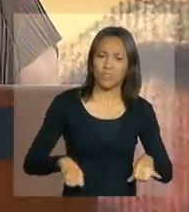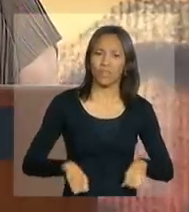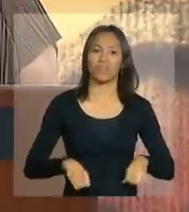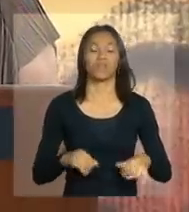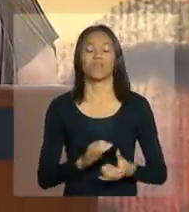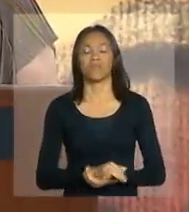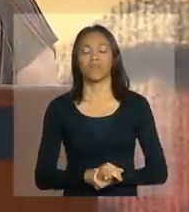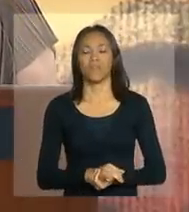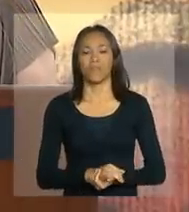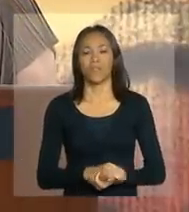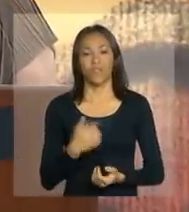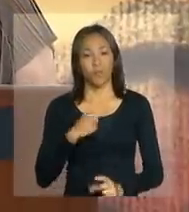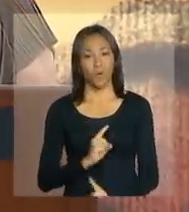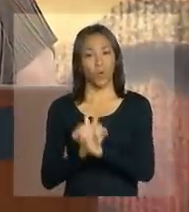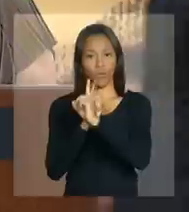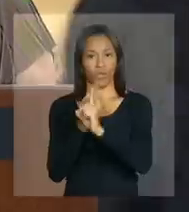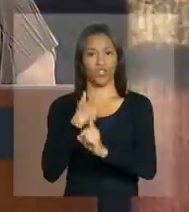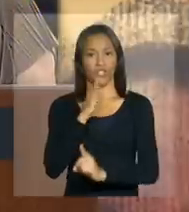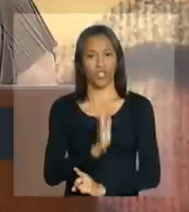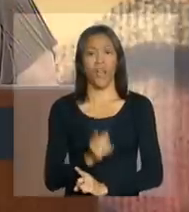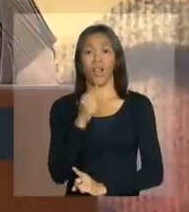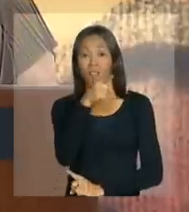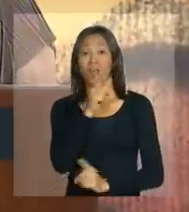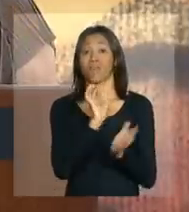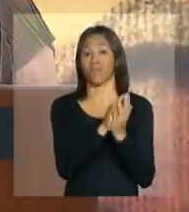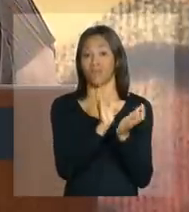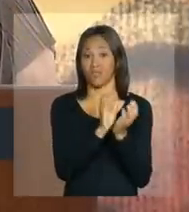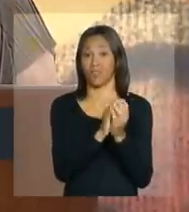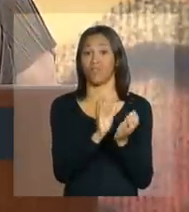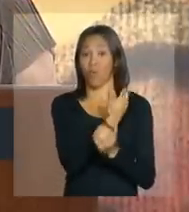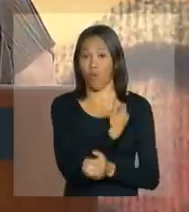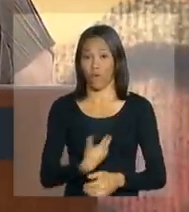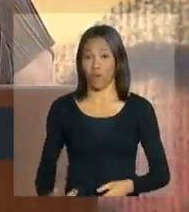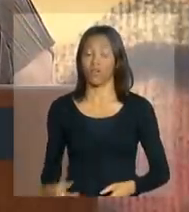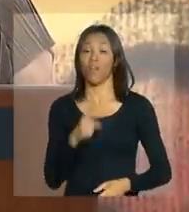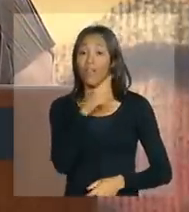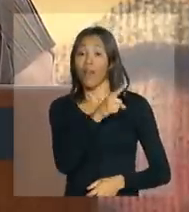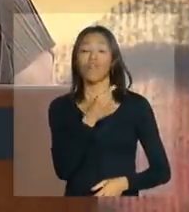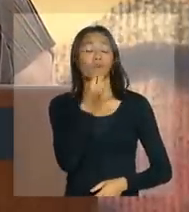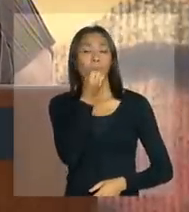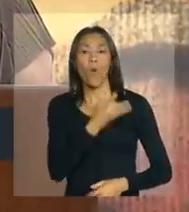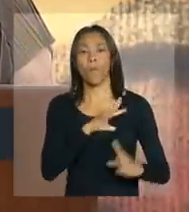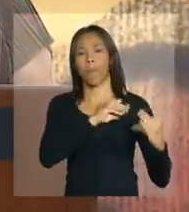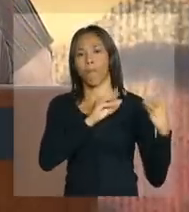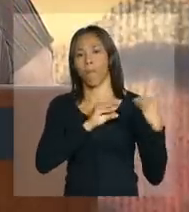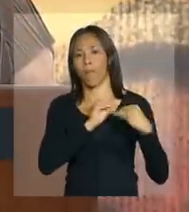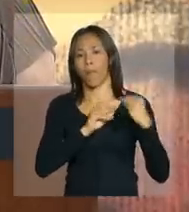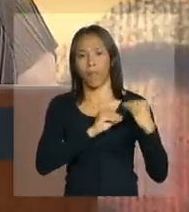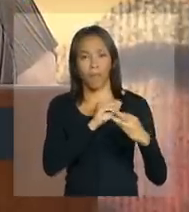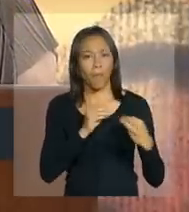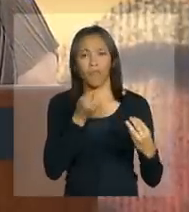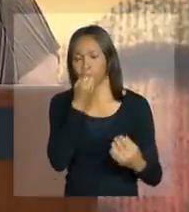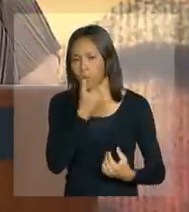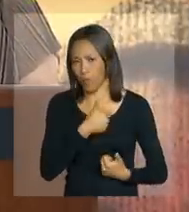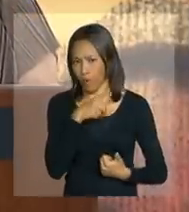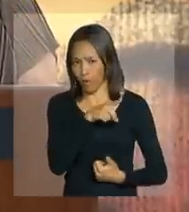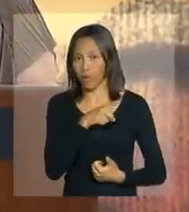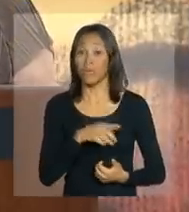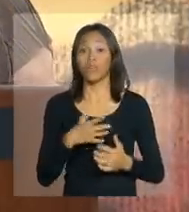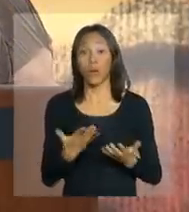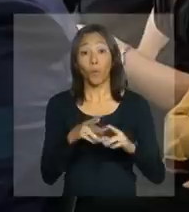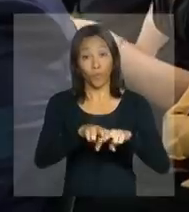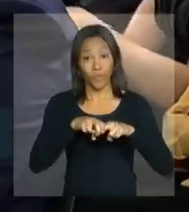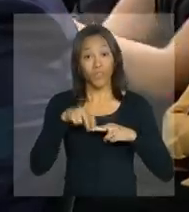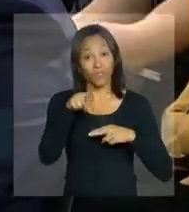encontrei aí com o governador lá em Recife foi muito importante a nossa conversa e o nosso momento por isso Dilma